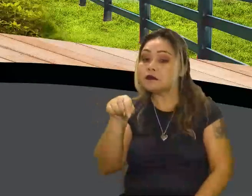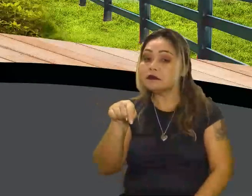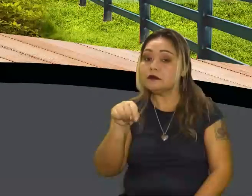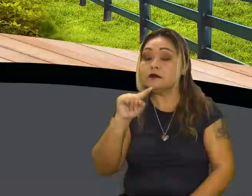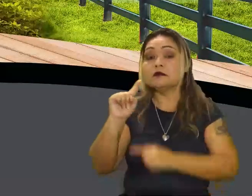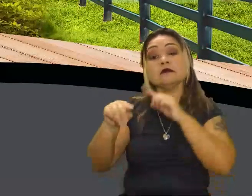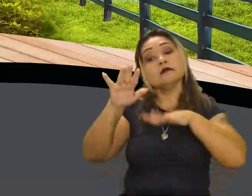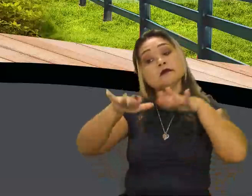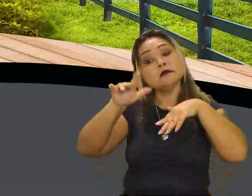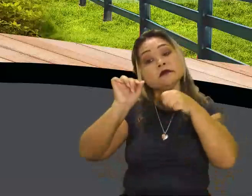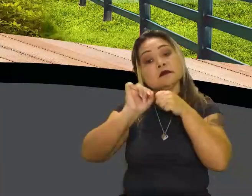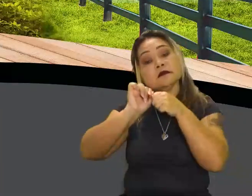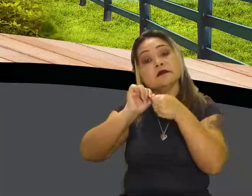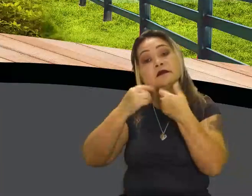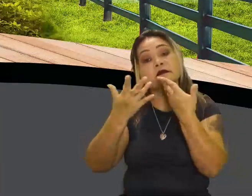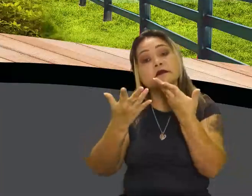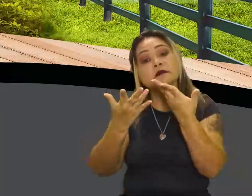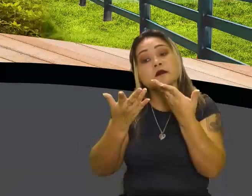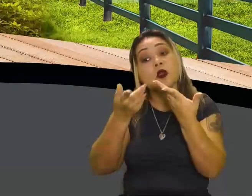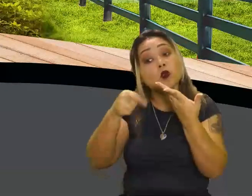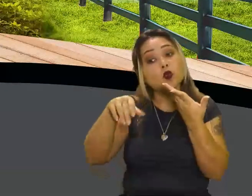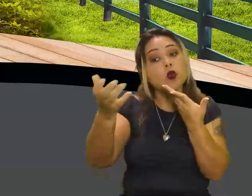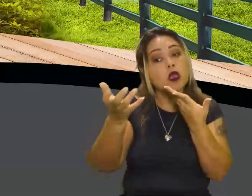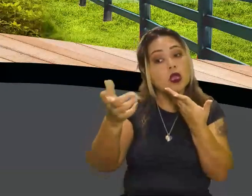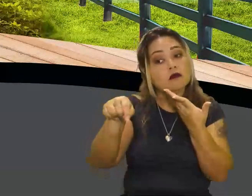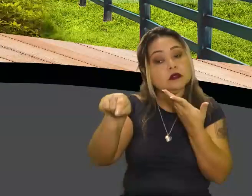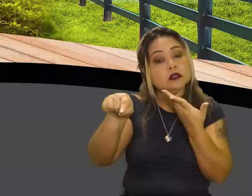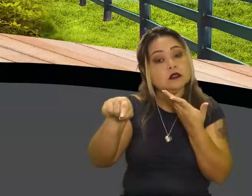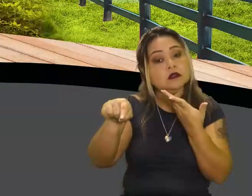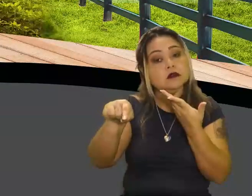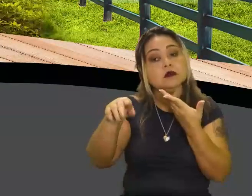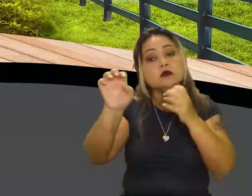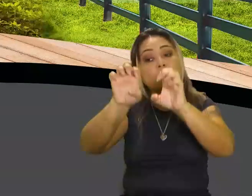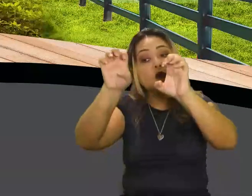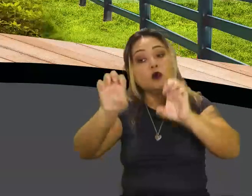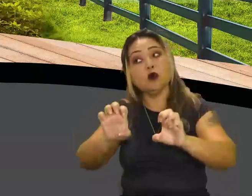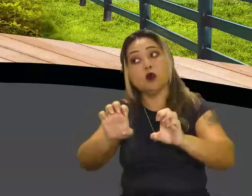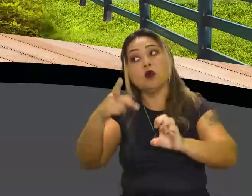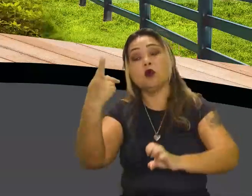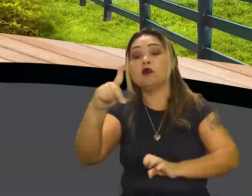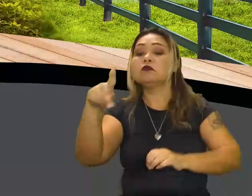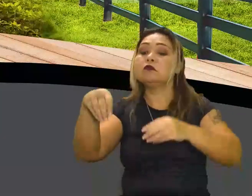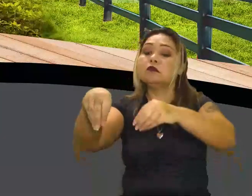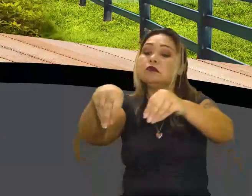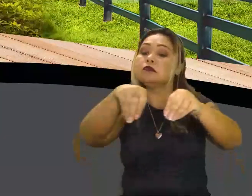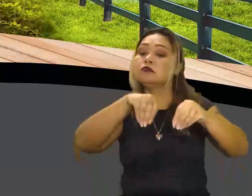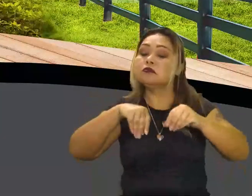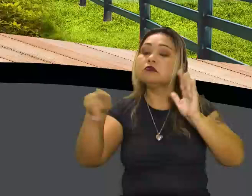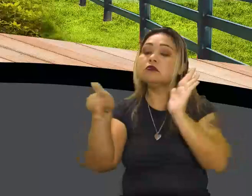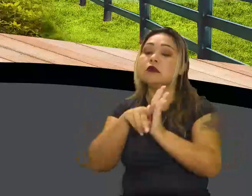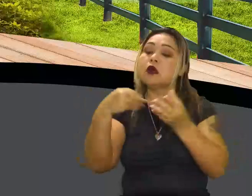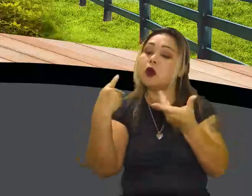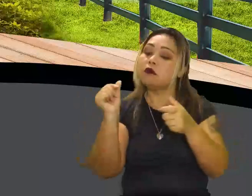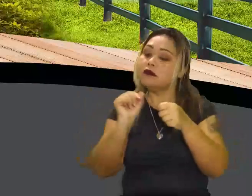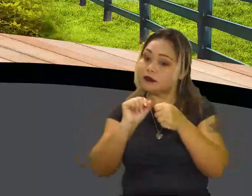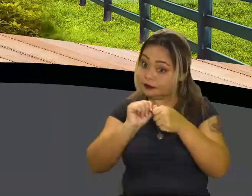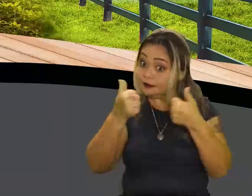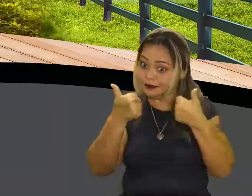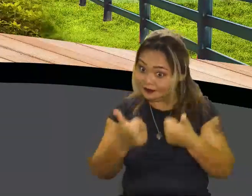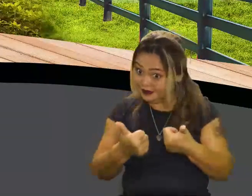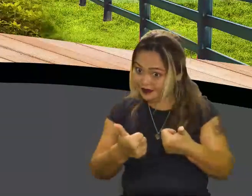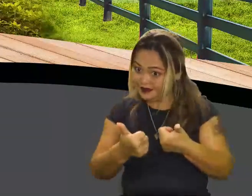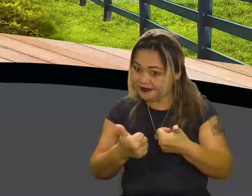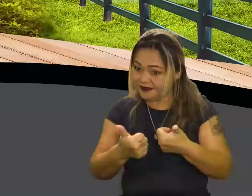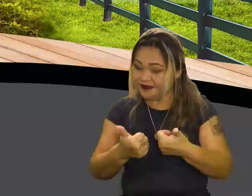porque depende da demanda, do que você está querendo e da estrutura aí da sua propriedade, de como realizar, tá